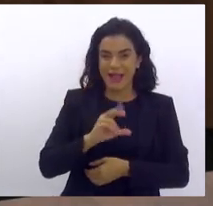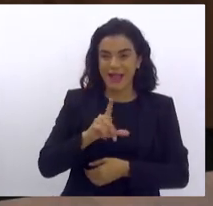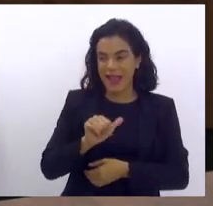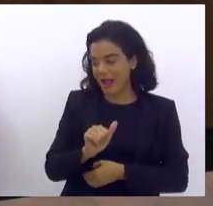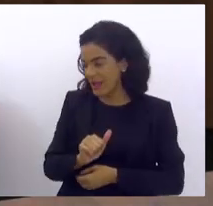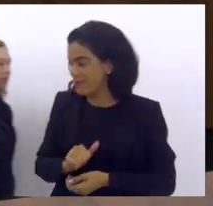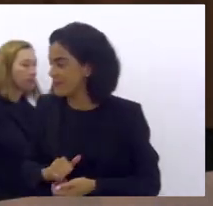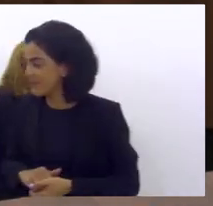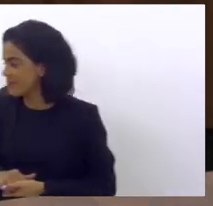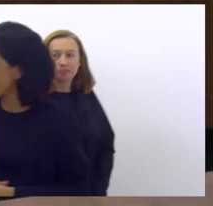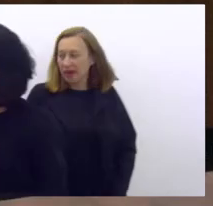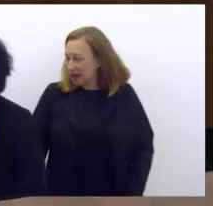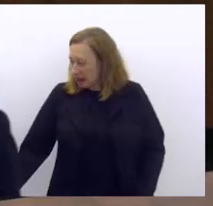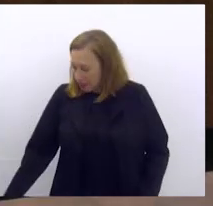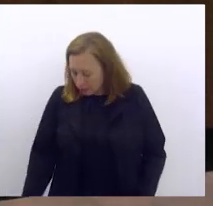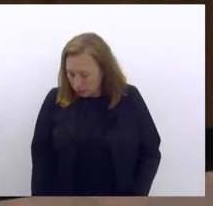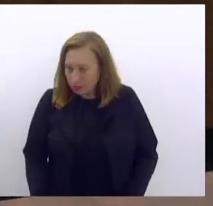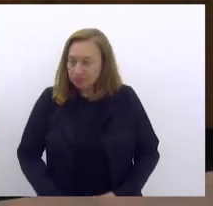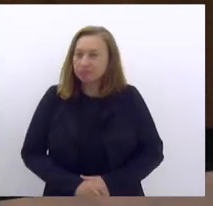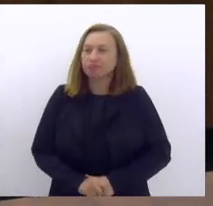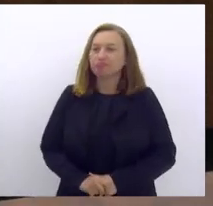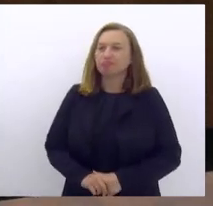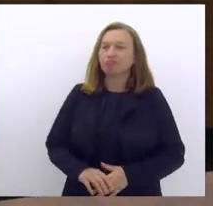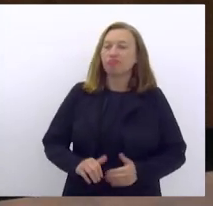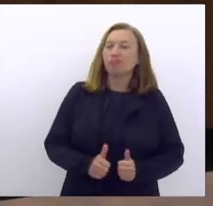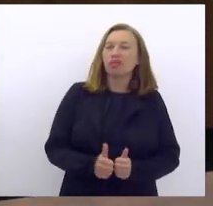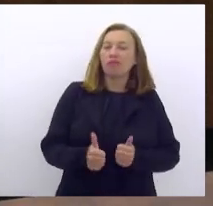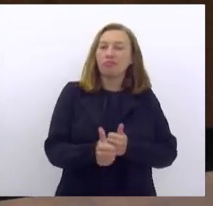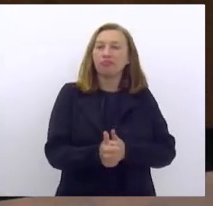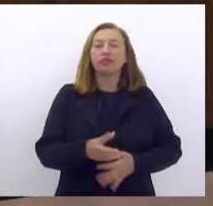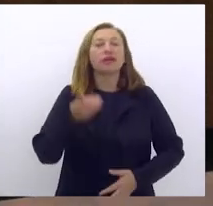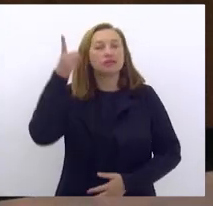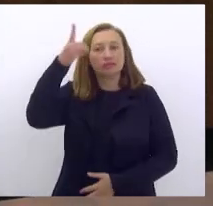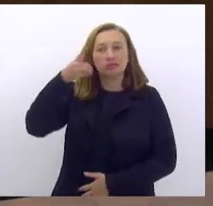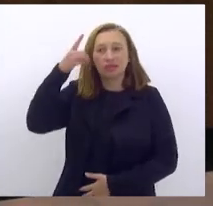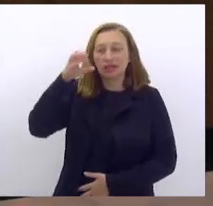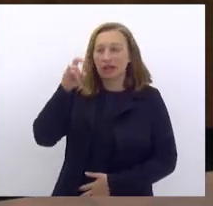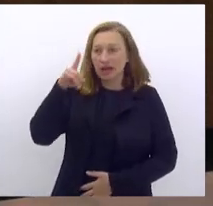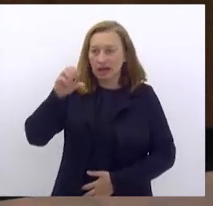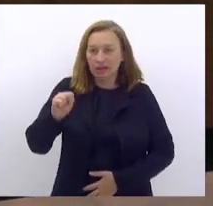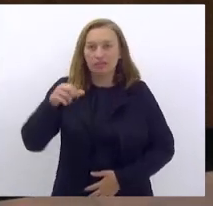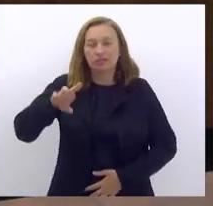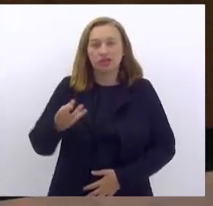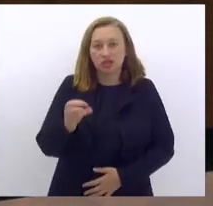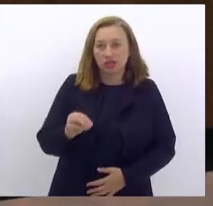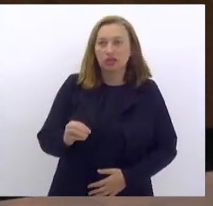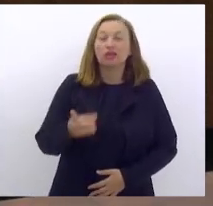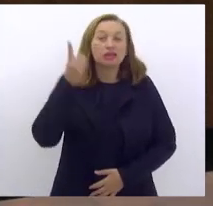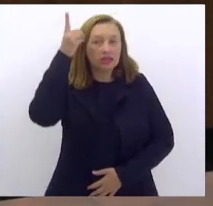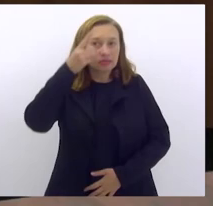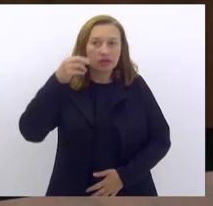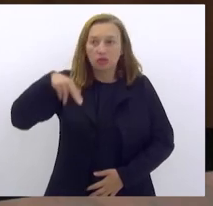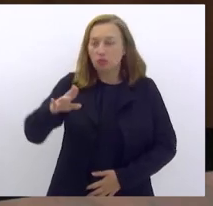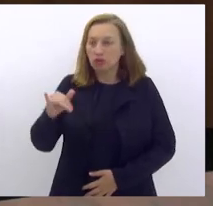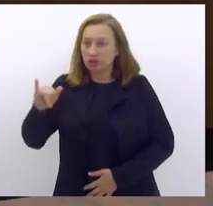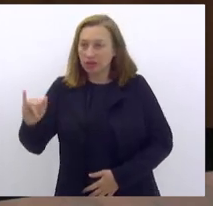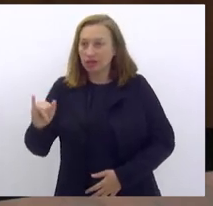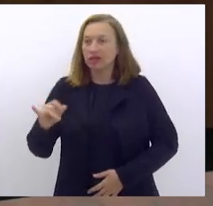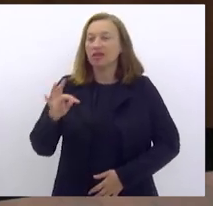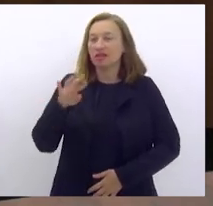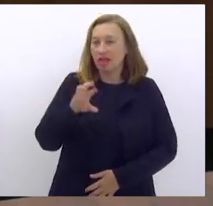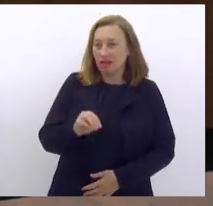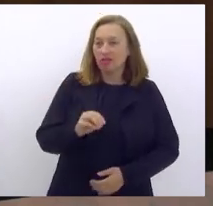Machado. E compõe essa frente, deputado Carla Machado, deputado Munir Neto,